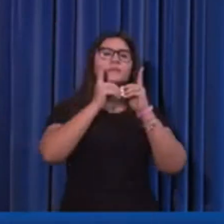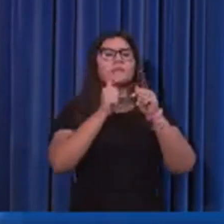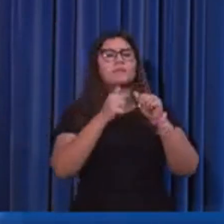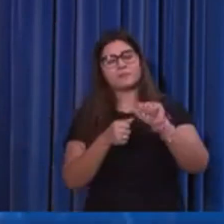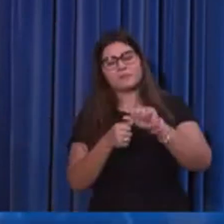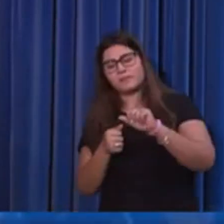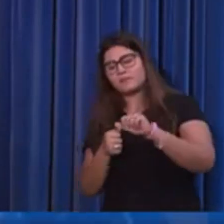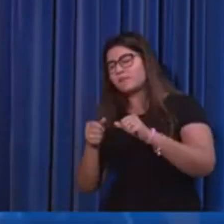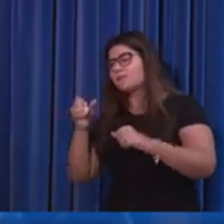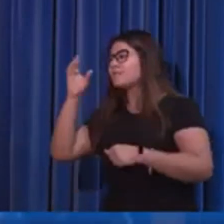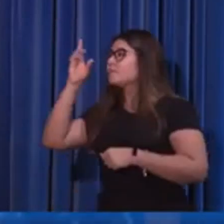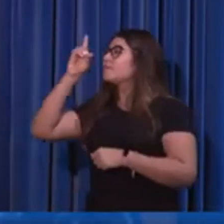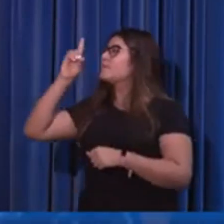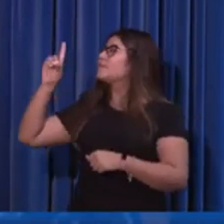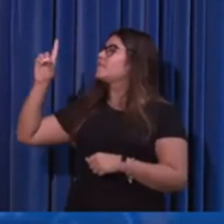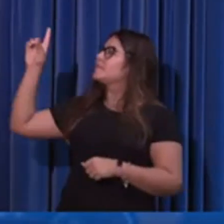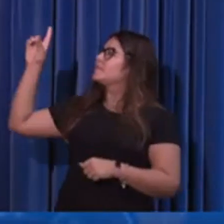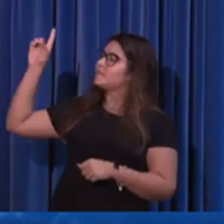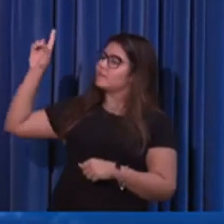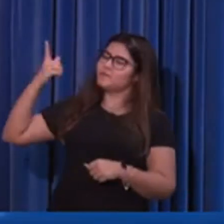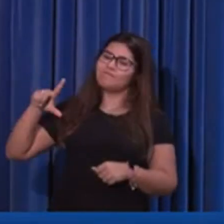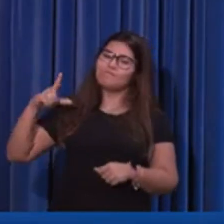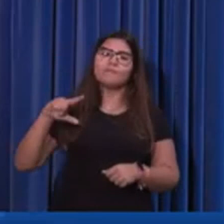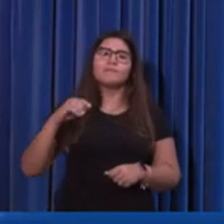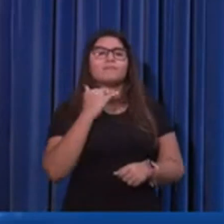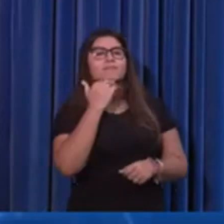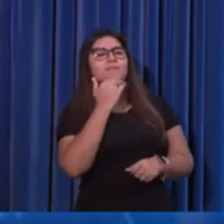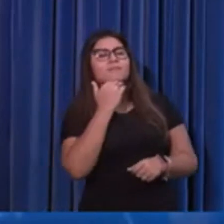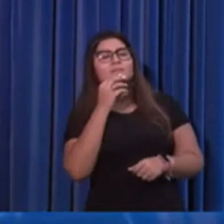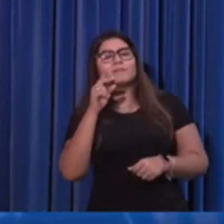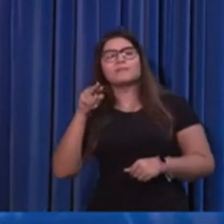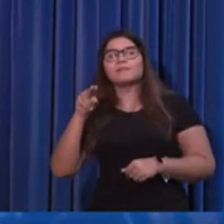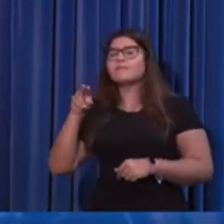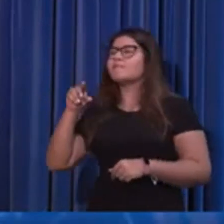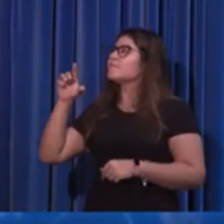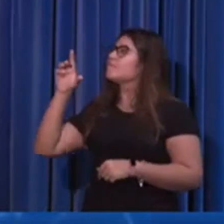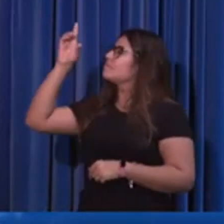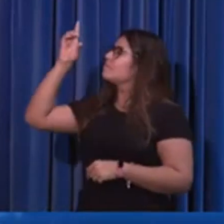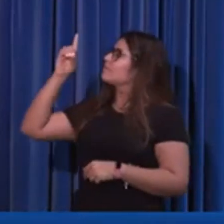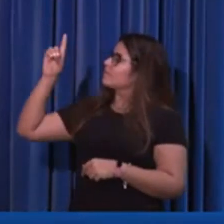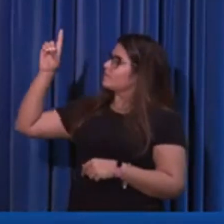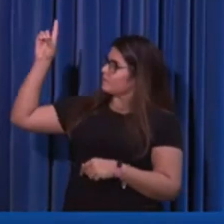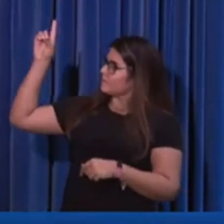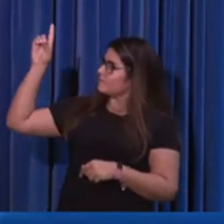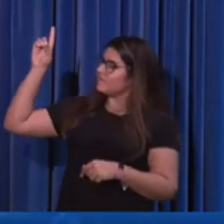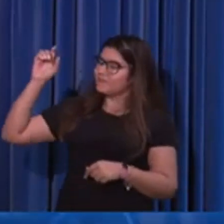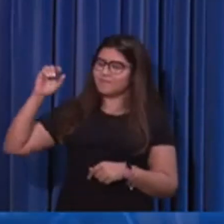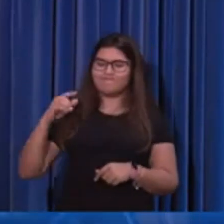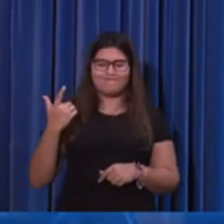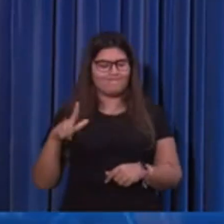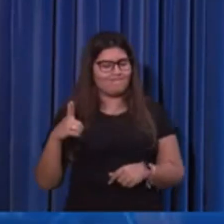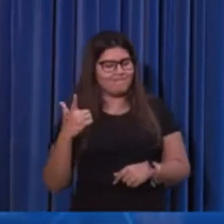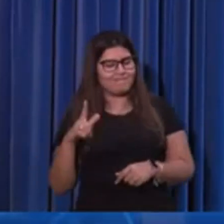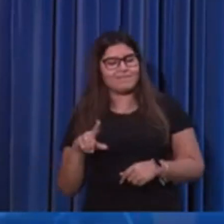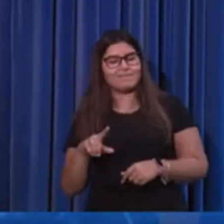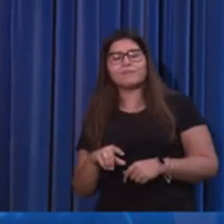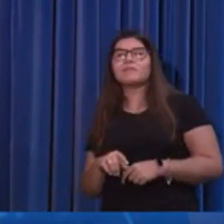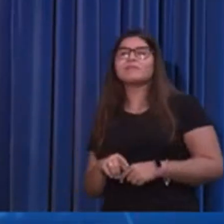maravilhas fazes tu, não há outro igual a ti,